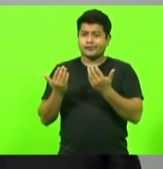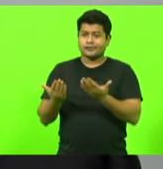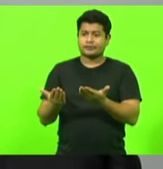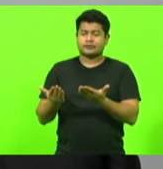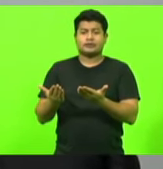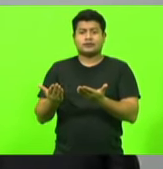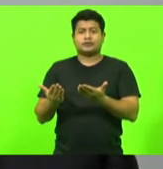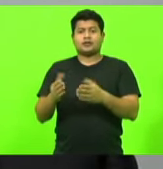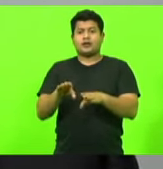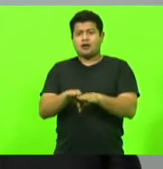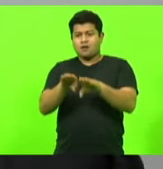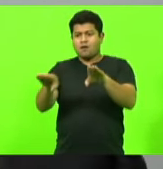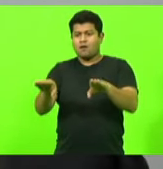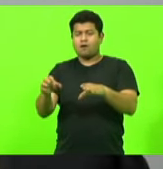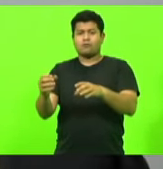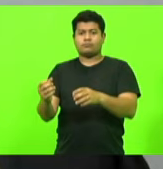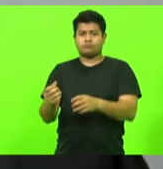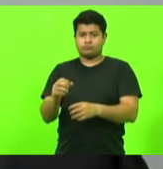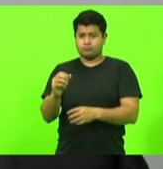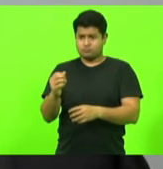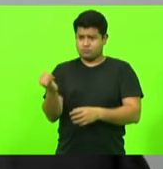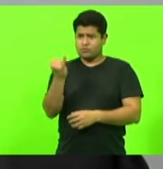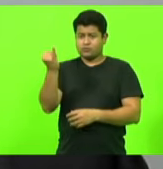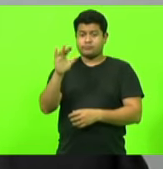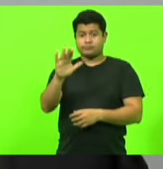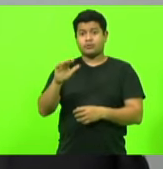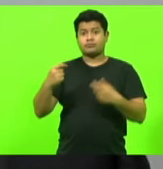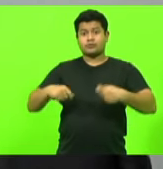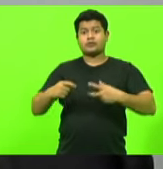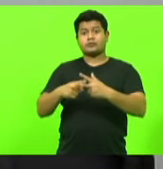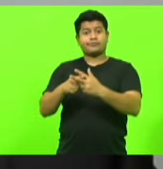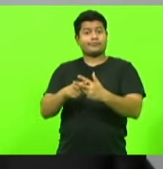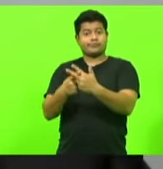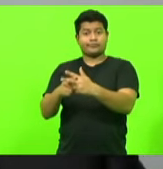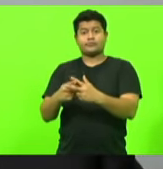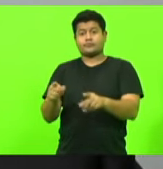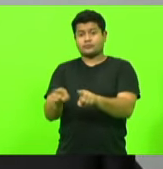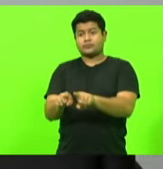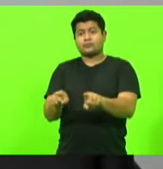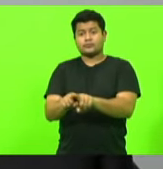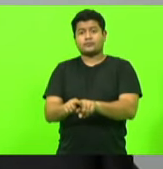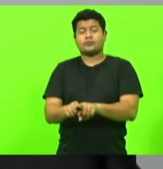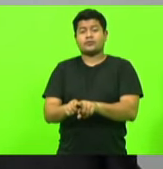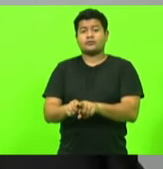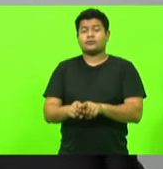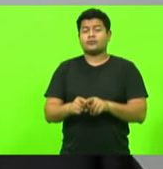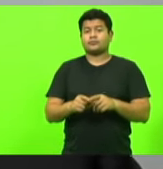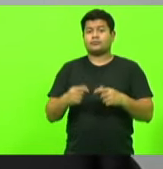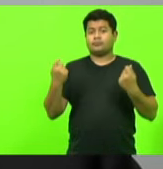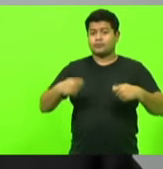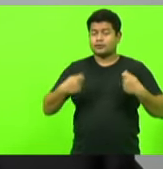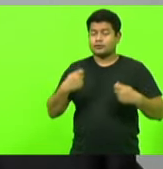concordam, mas também essa manutenção da rodovia. E vale ressaltar também,